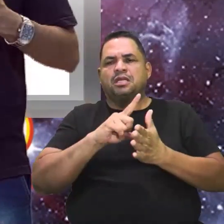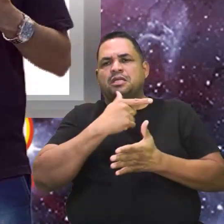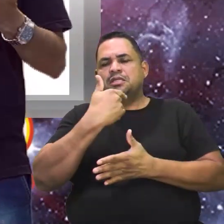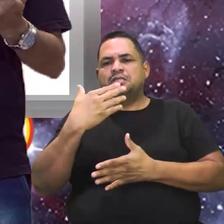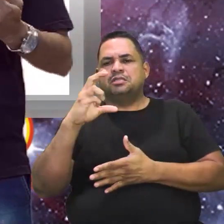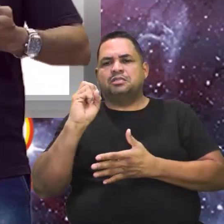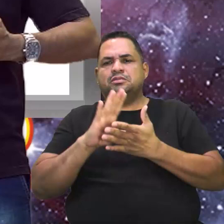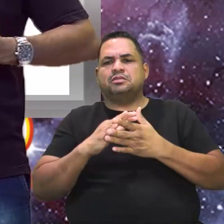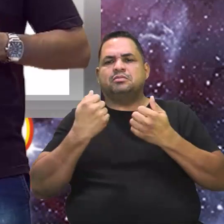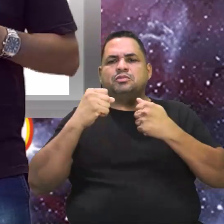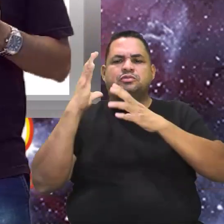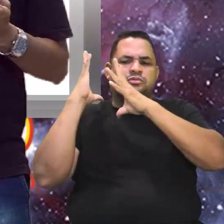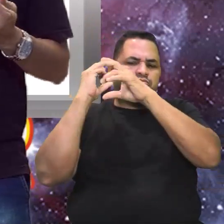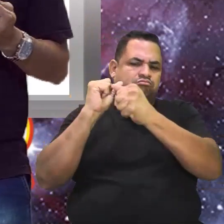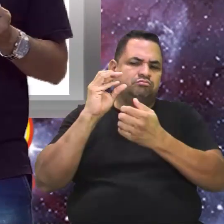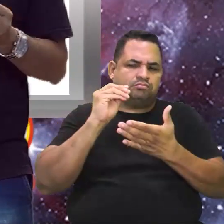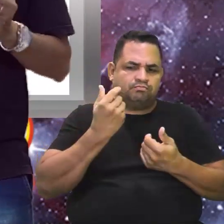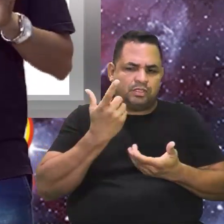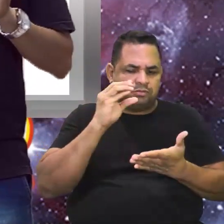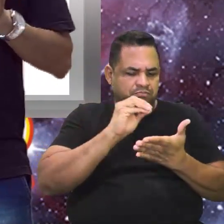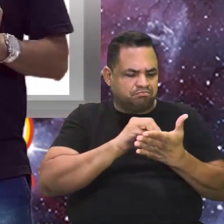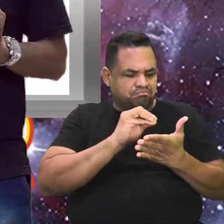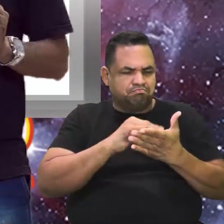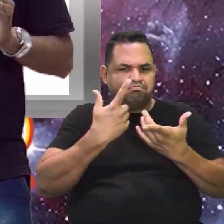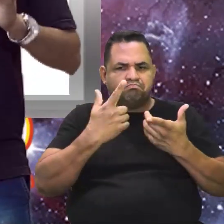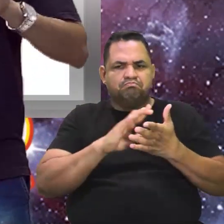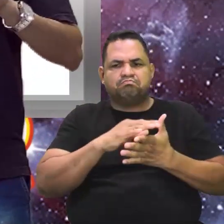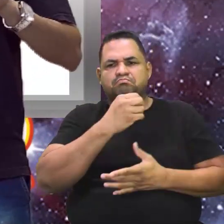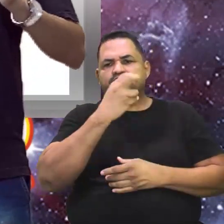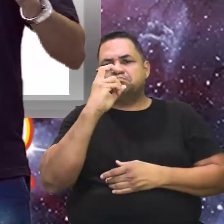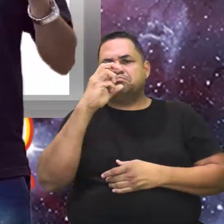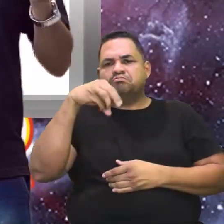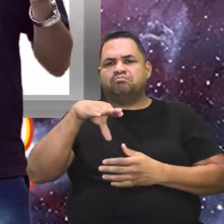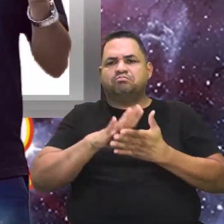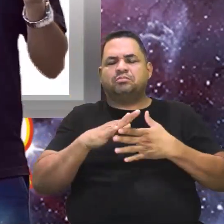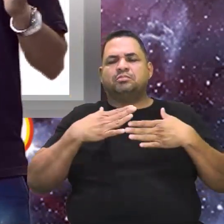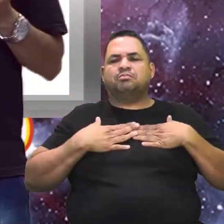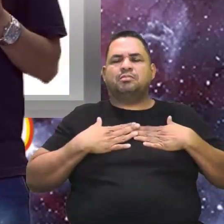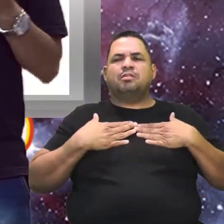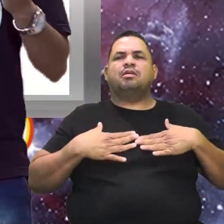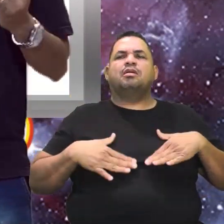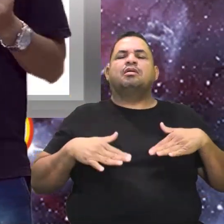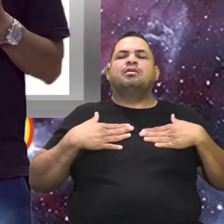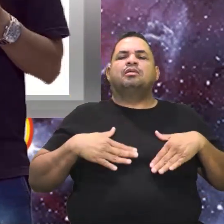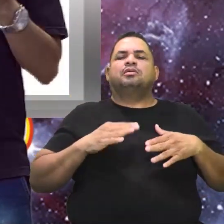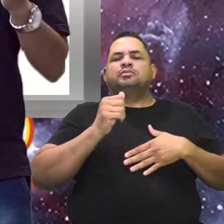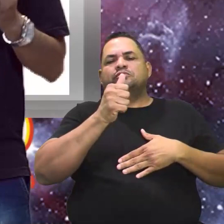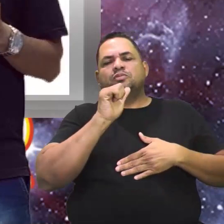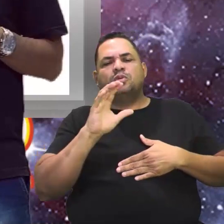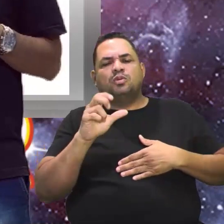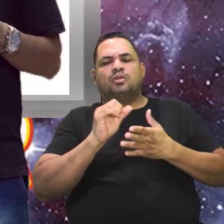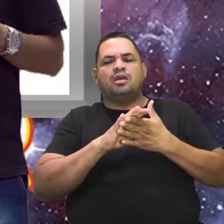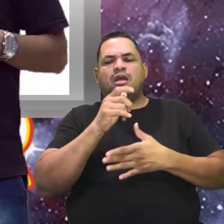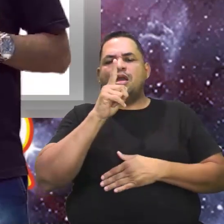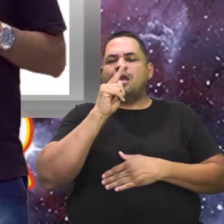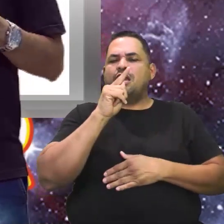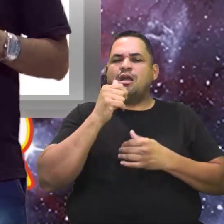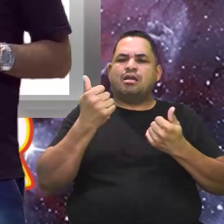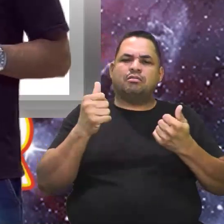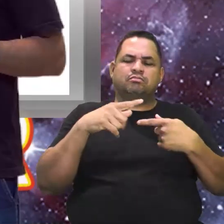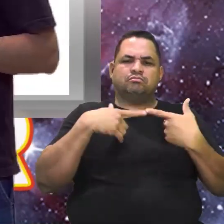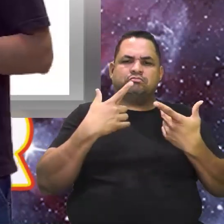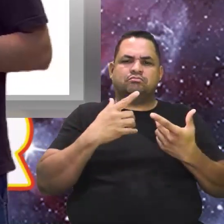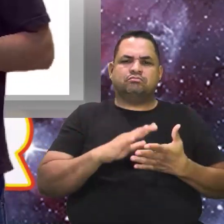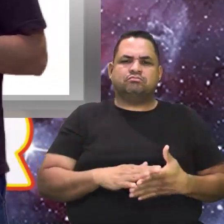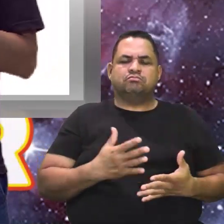você pode revisar, ver o que está faltando e tal. 5 minutos de descanso. Você toma um suco, toma uma água, né? Você